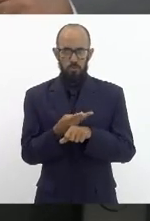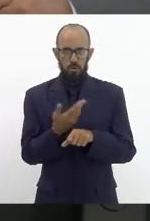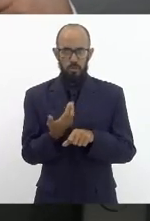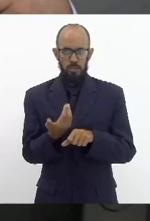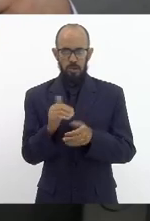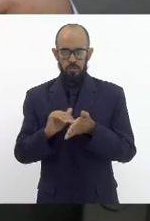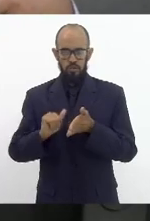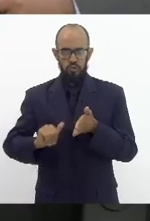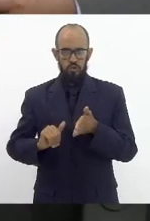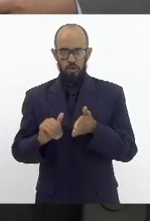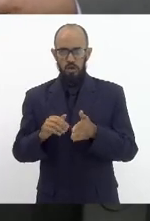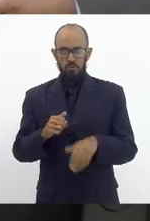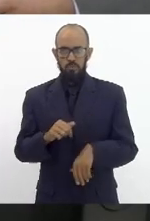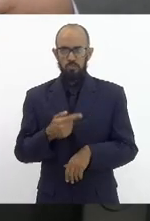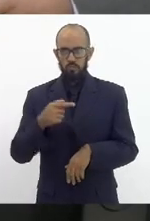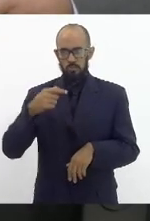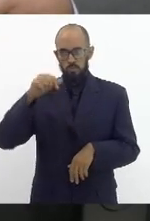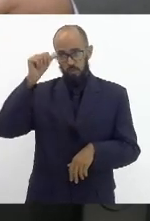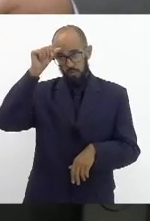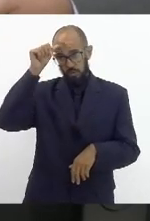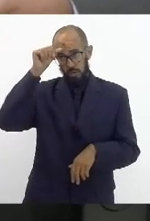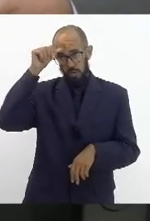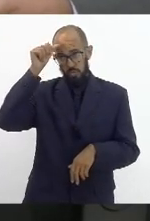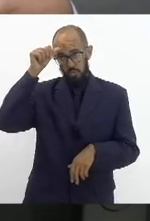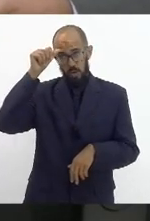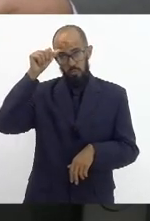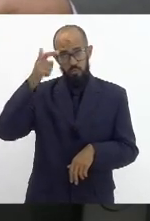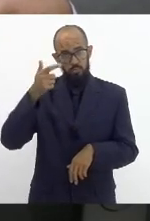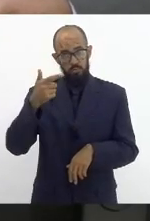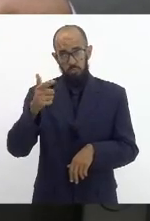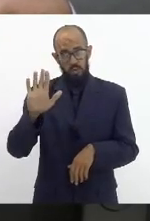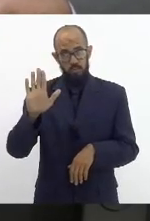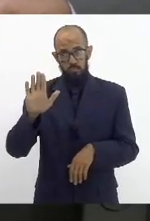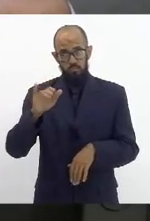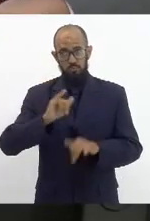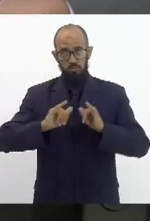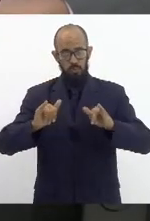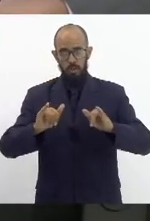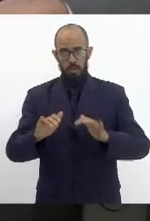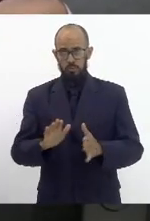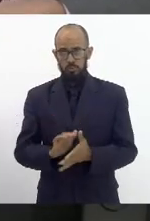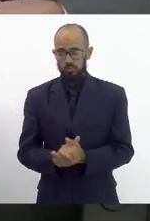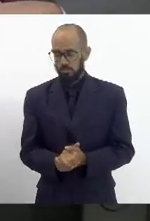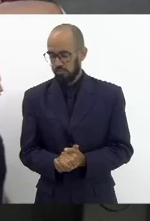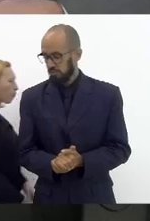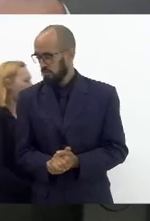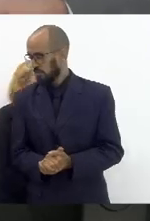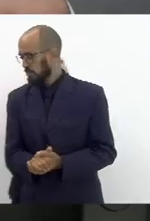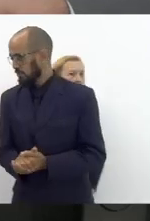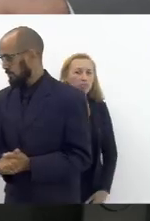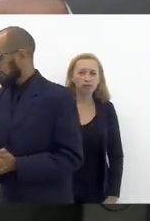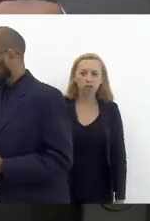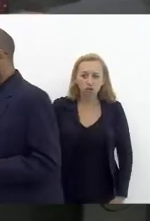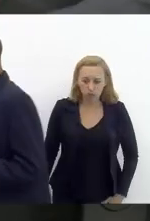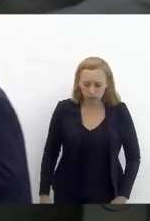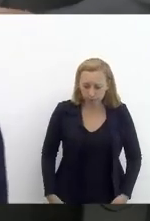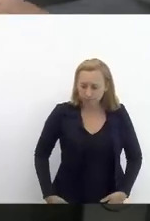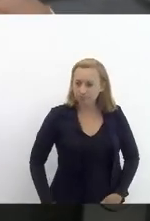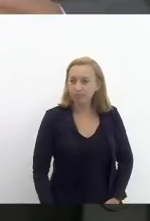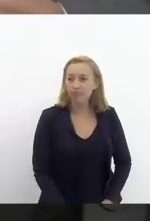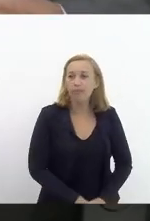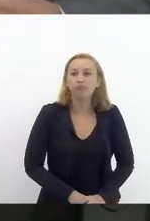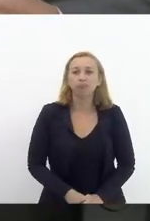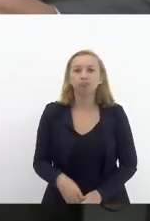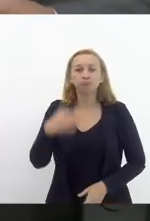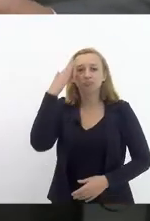o triênio. Já avisei o governador, isso nem pauta, nem publicar a gente publica. Então a gente precisa, porque a gente sabe